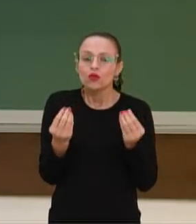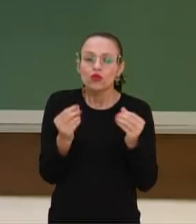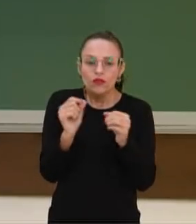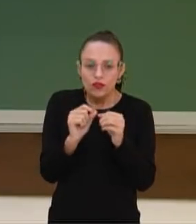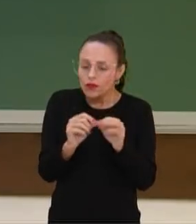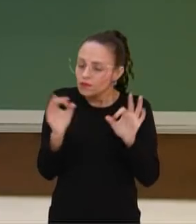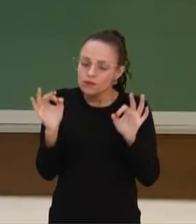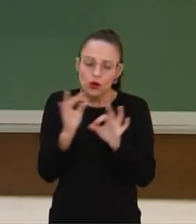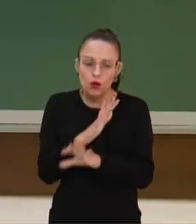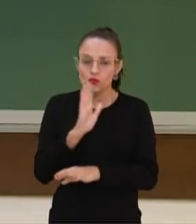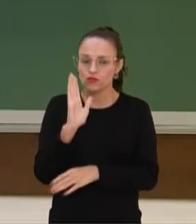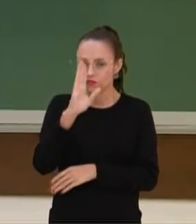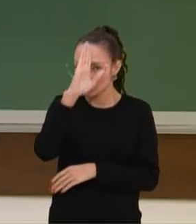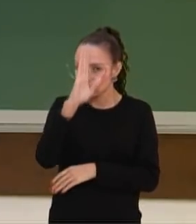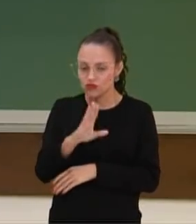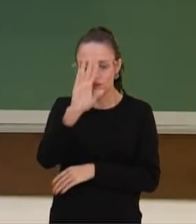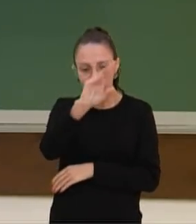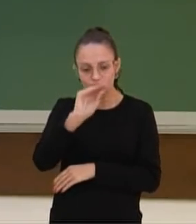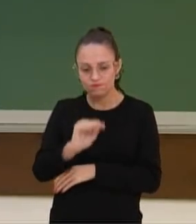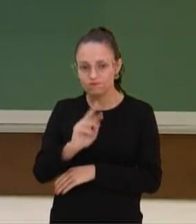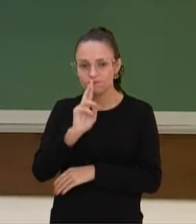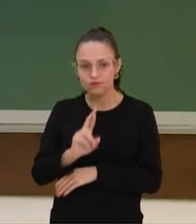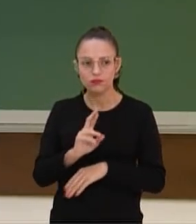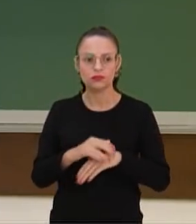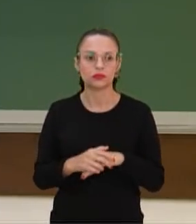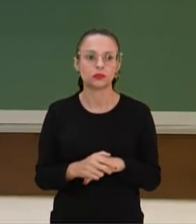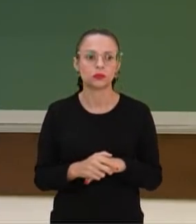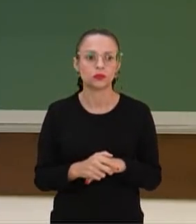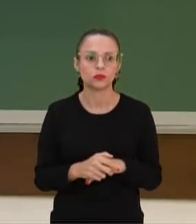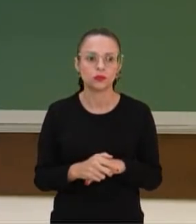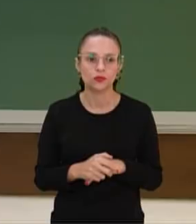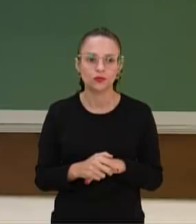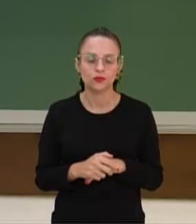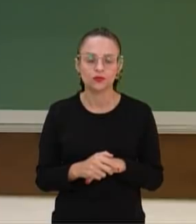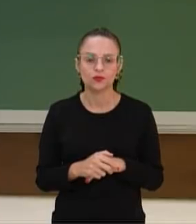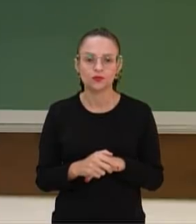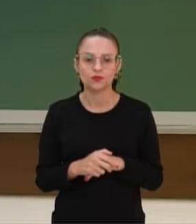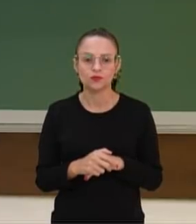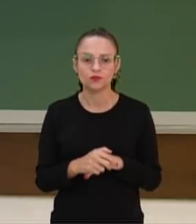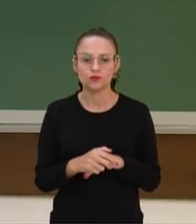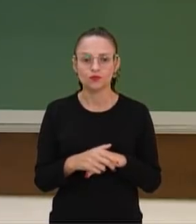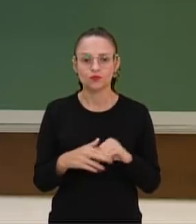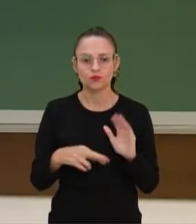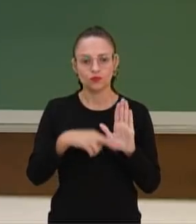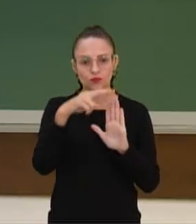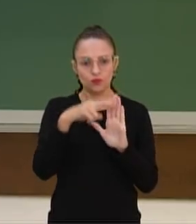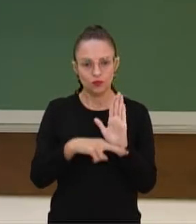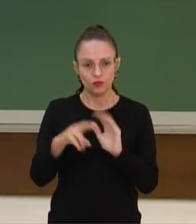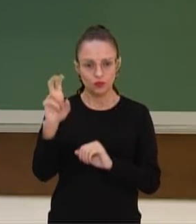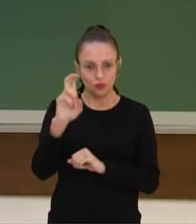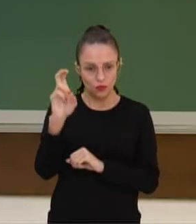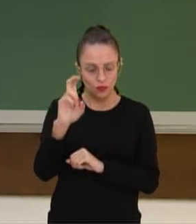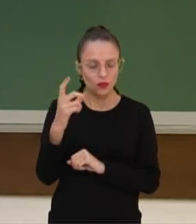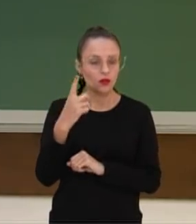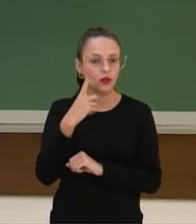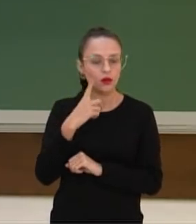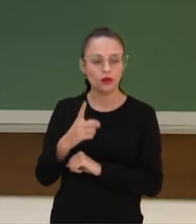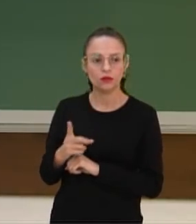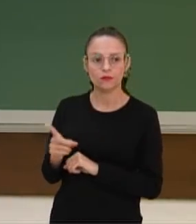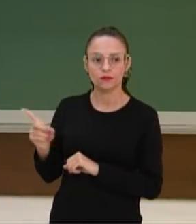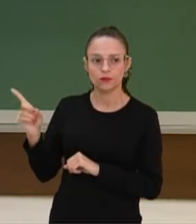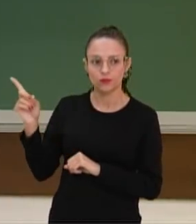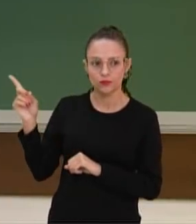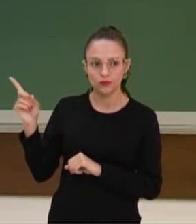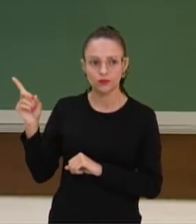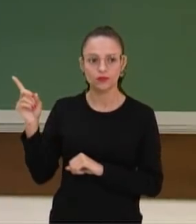fazer? Já está pronto o caso, é só copiar a resposta. E aplicando o quinto caso, lembrando, como